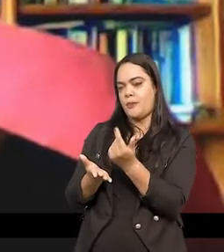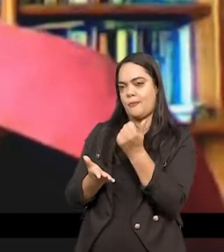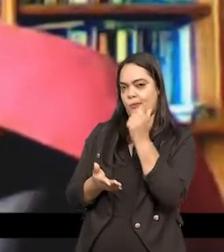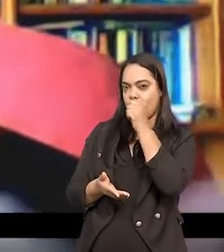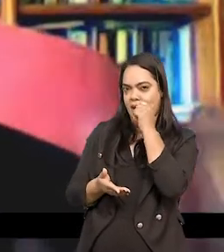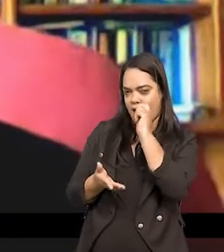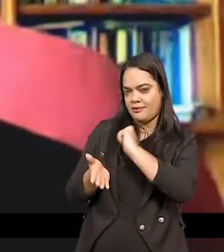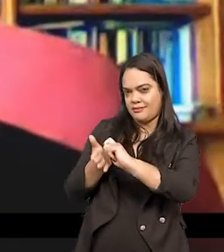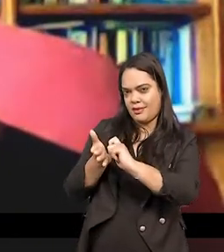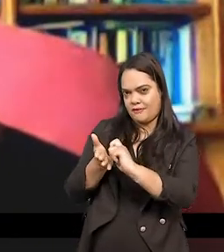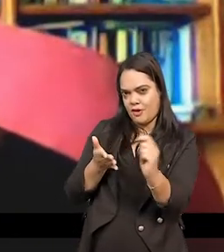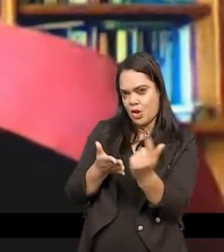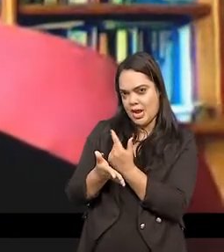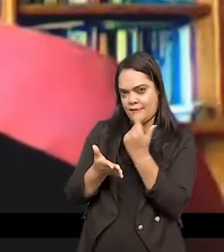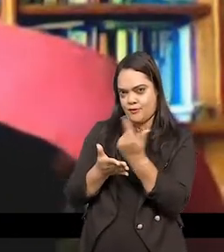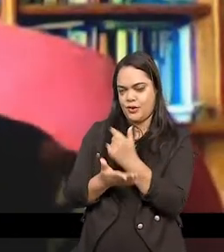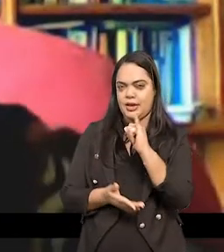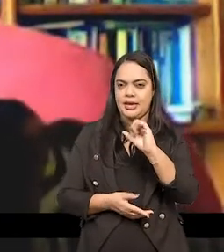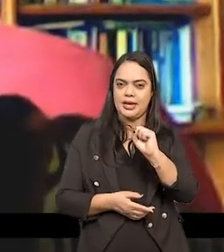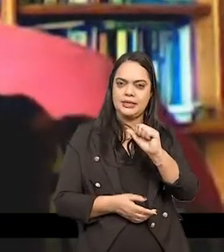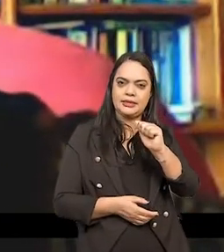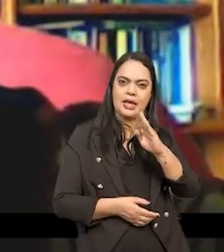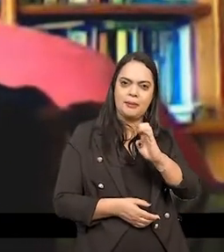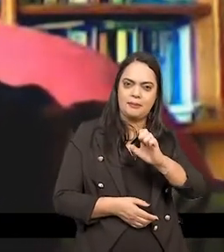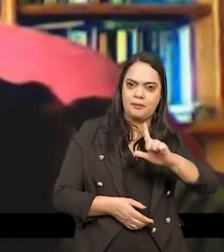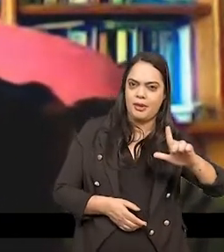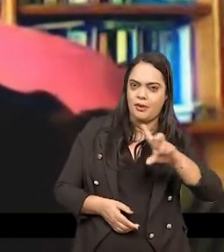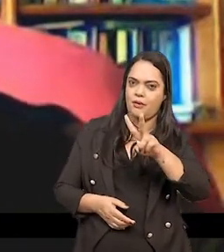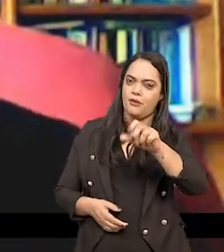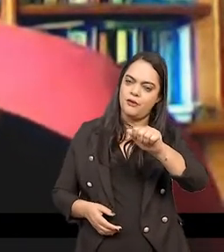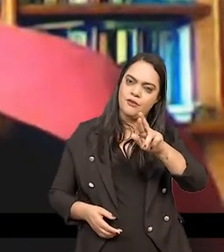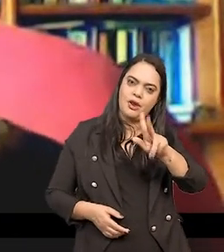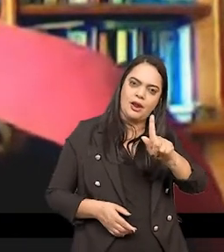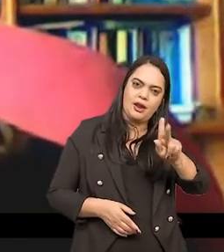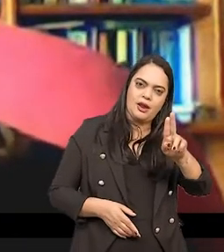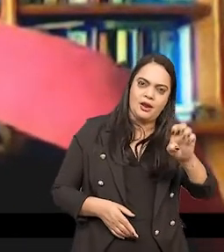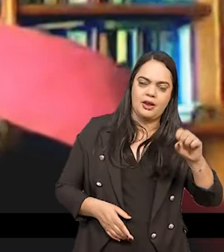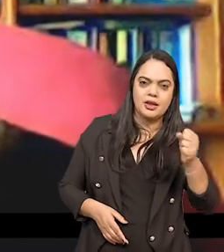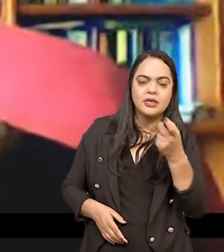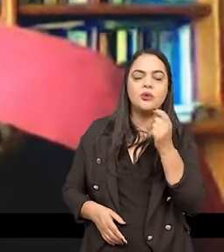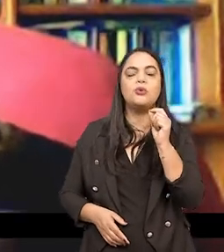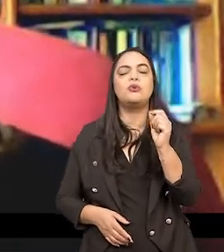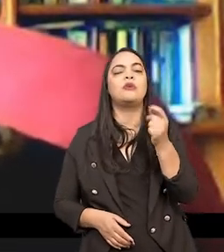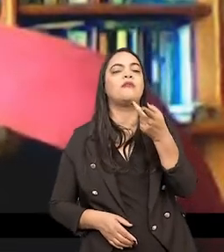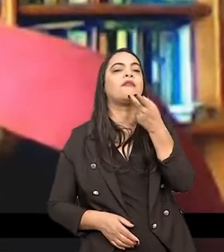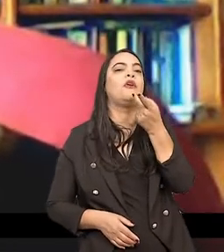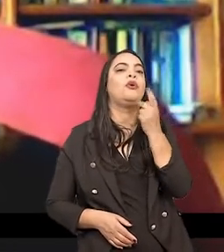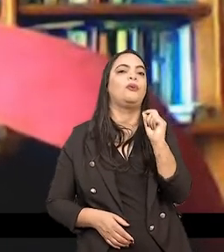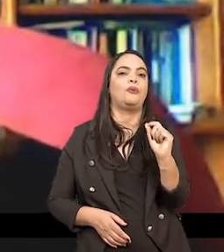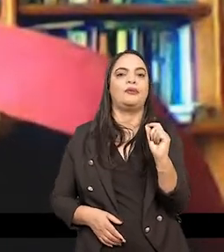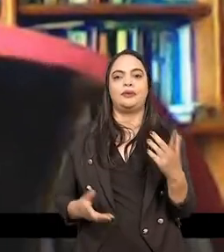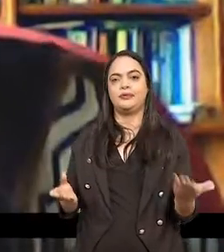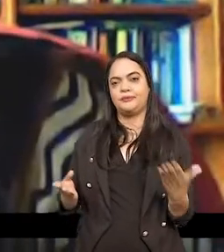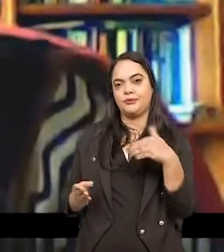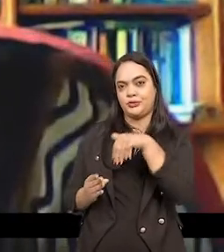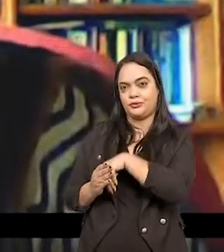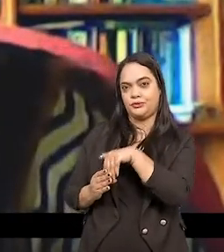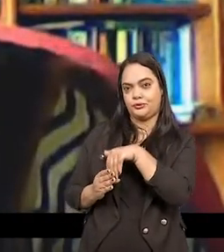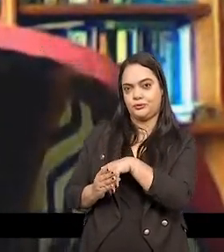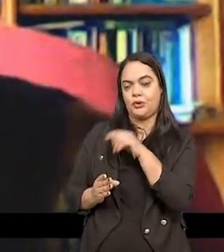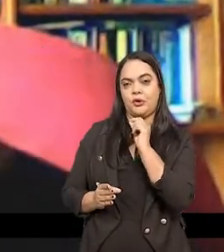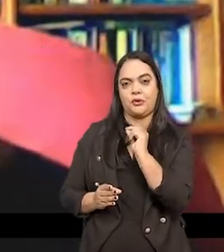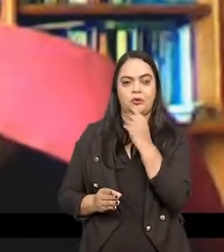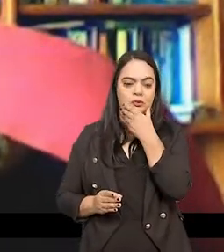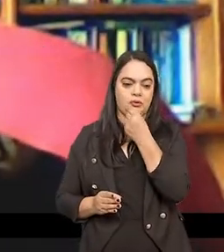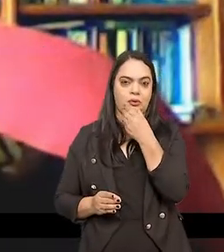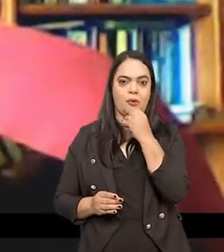que ela tem uma questão sobre a cidadania brasileira, e ela vai dizer, portanto, ela meio que desqualifica o voto dele, porque era um voto